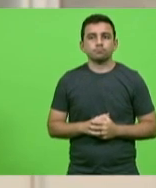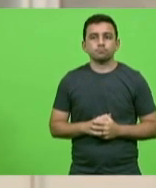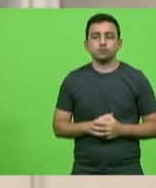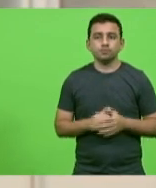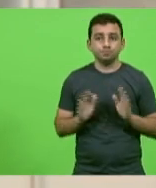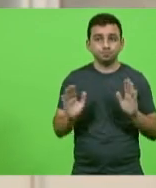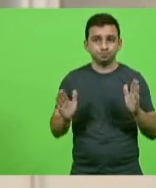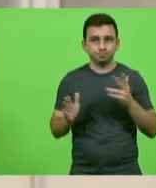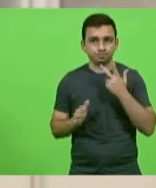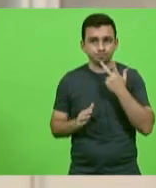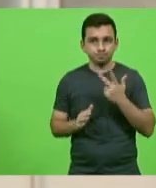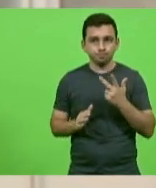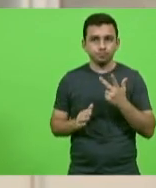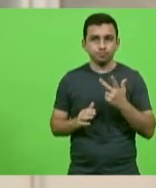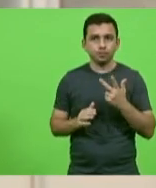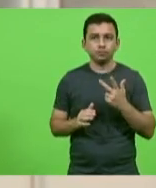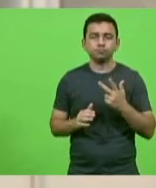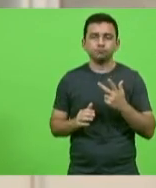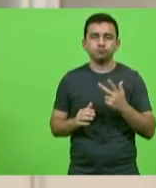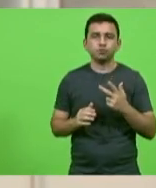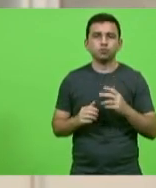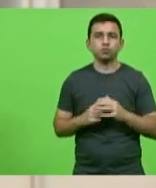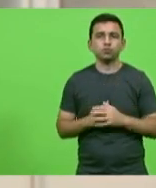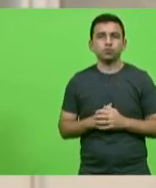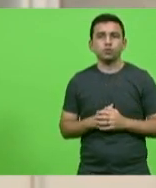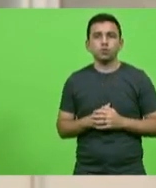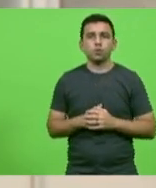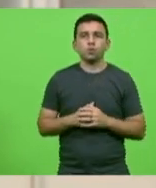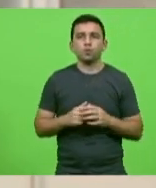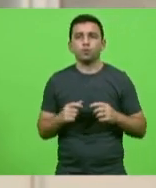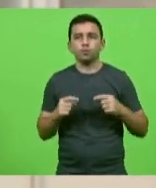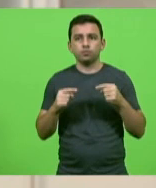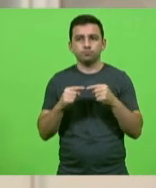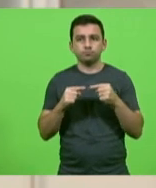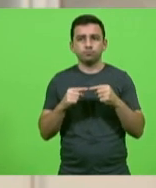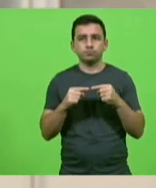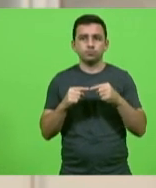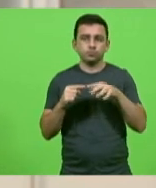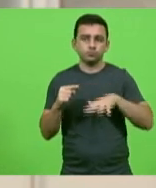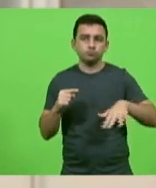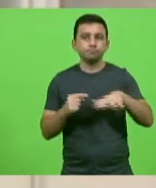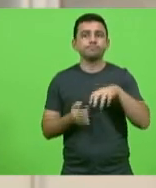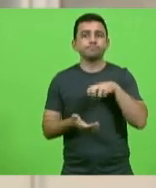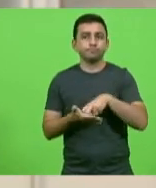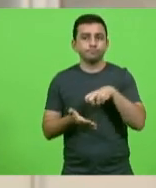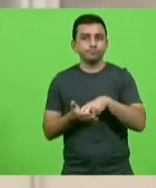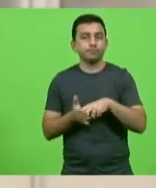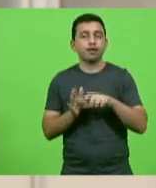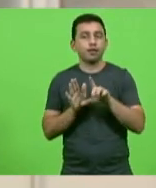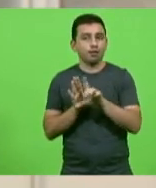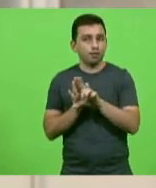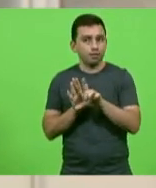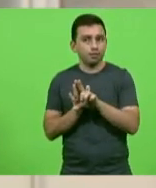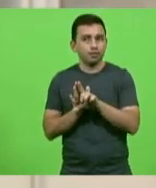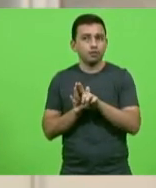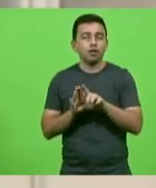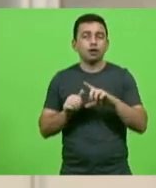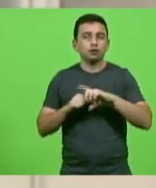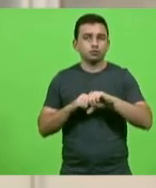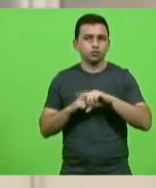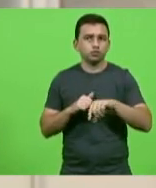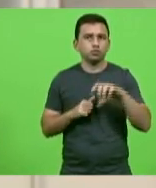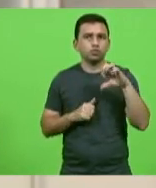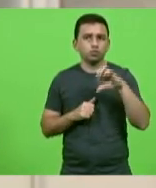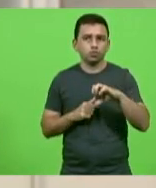o dito isso cumprir então fazer análise dos fatos do tipo penal legal previsto no artigo